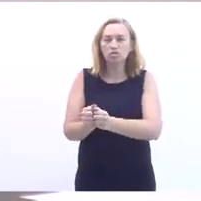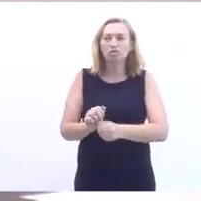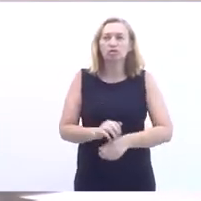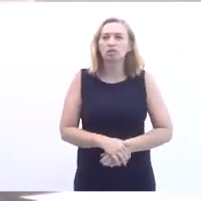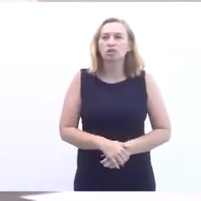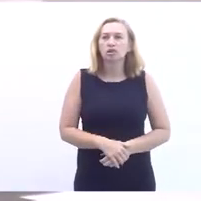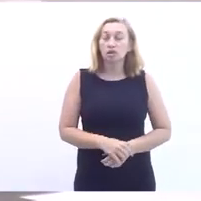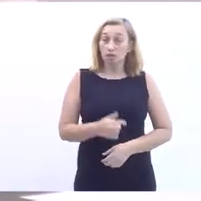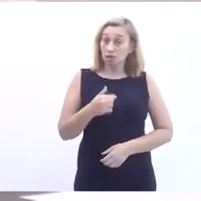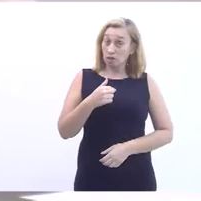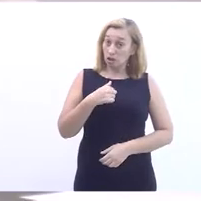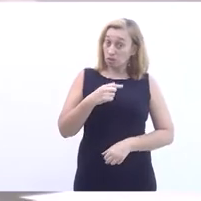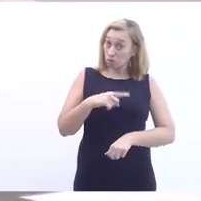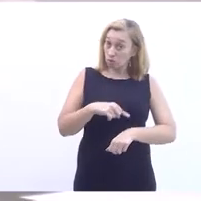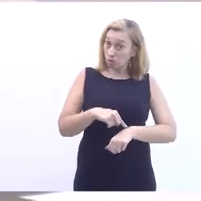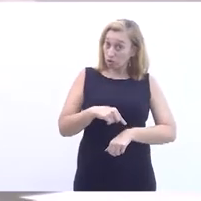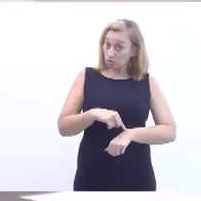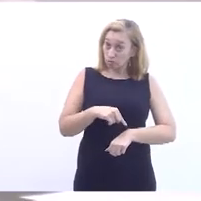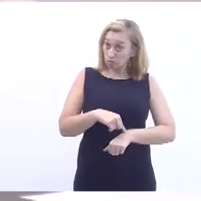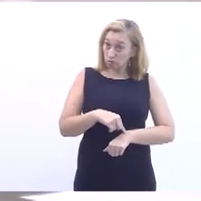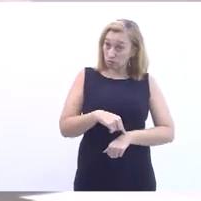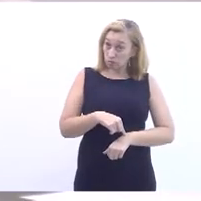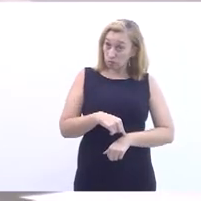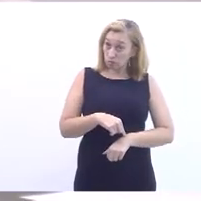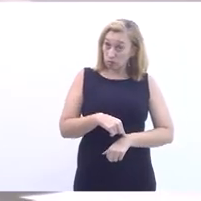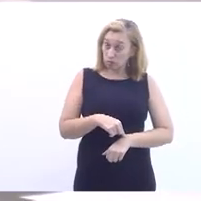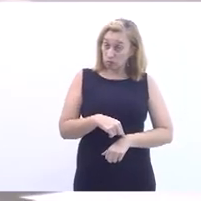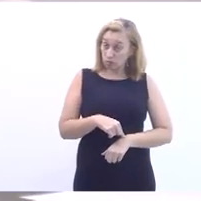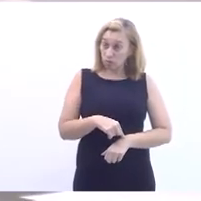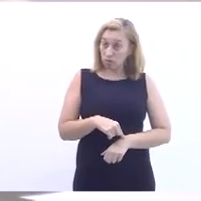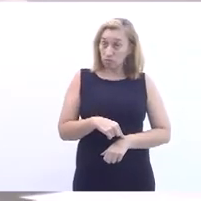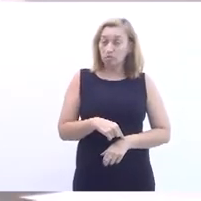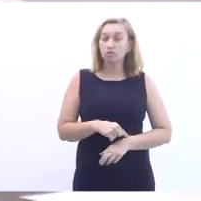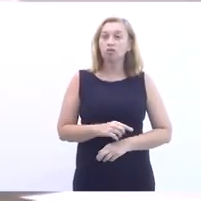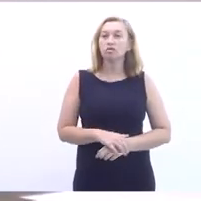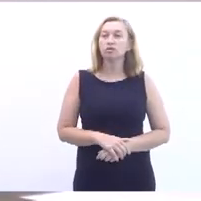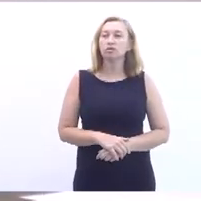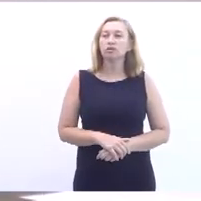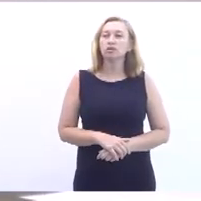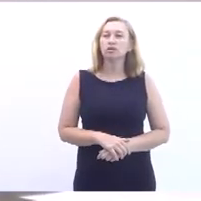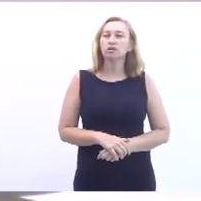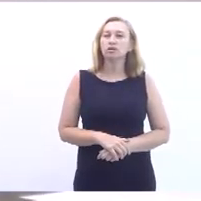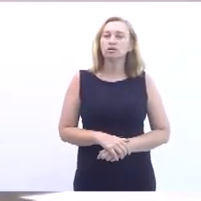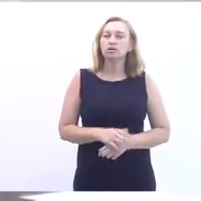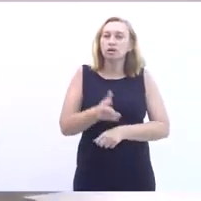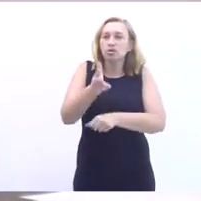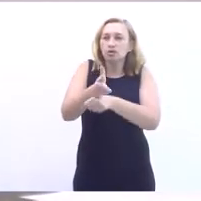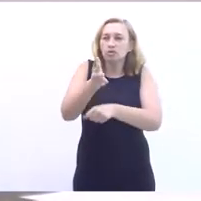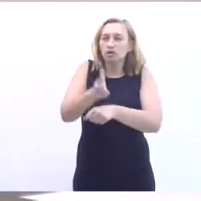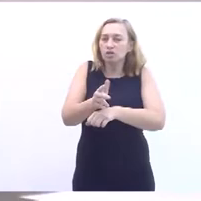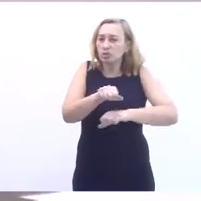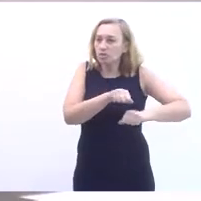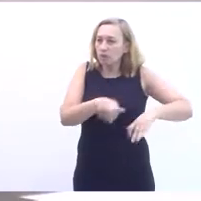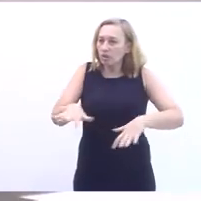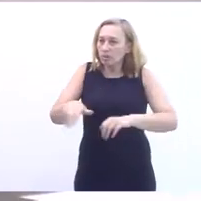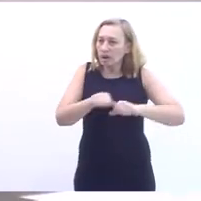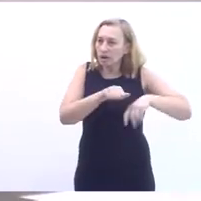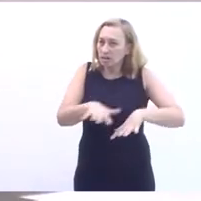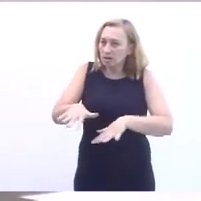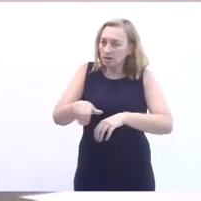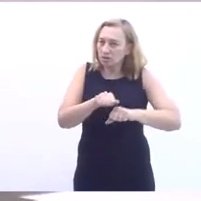e eu claro na hora lá e eles para mim ir caçar expuseram um um vídeo da Marcha Com